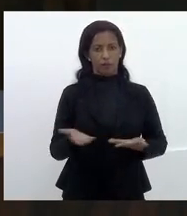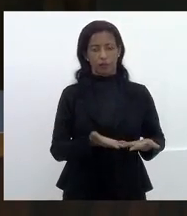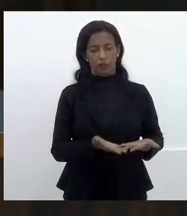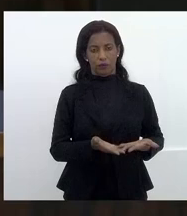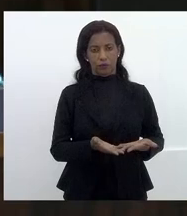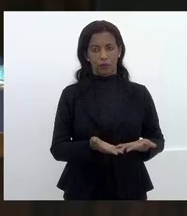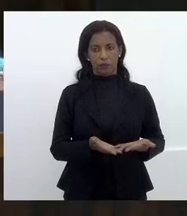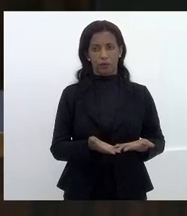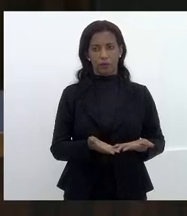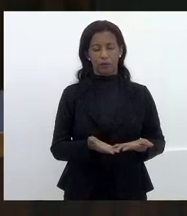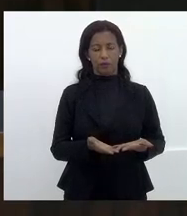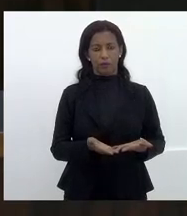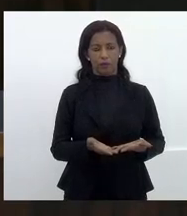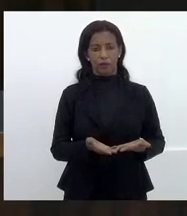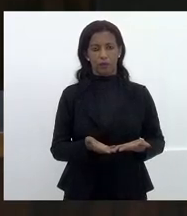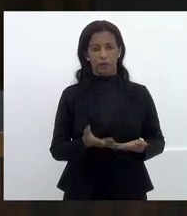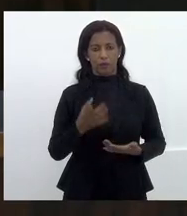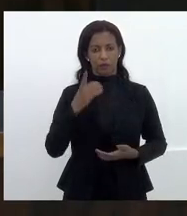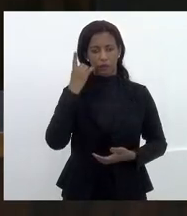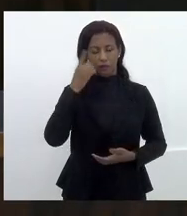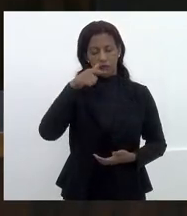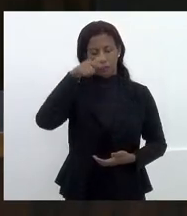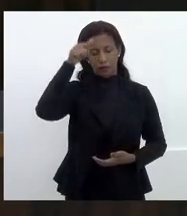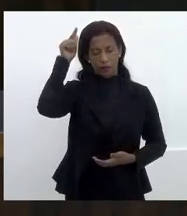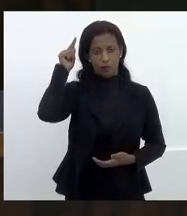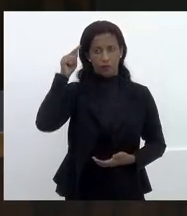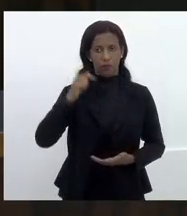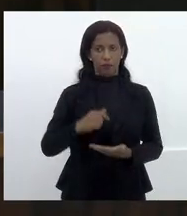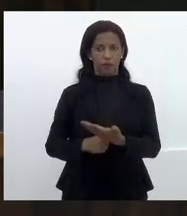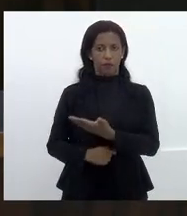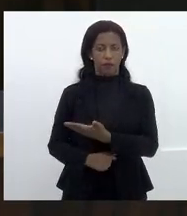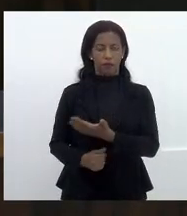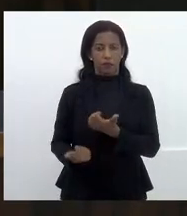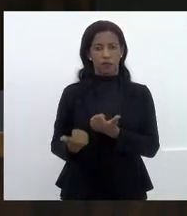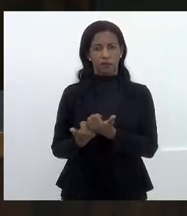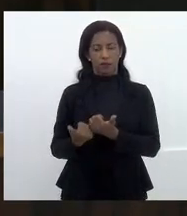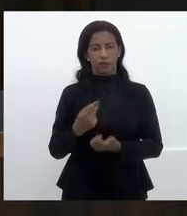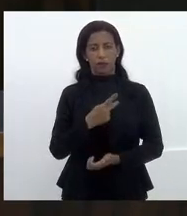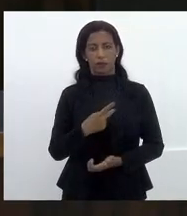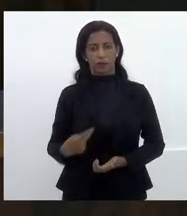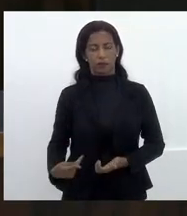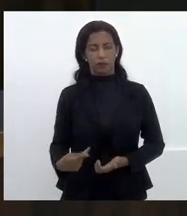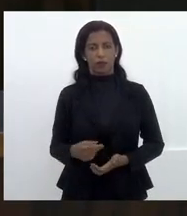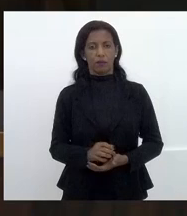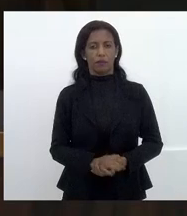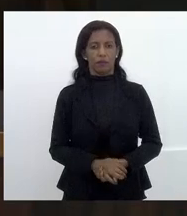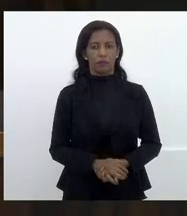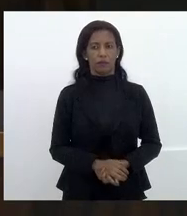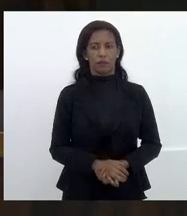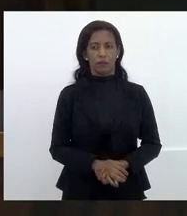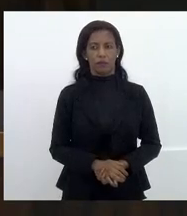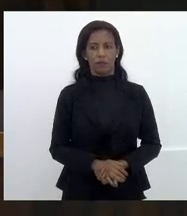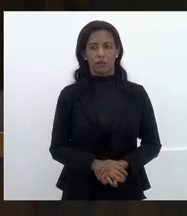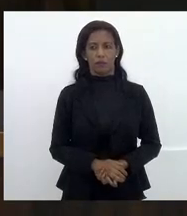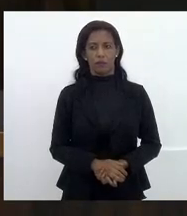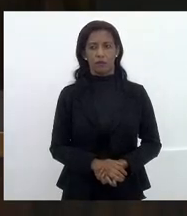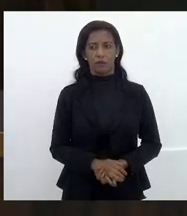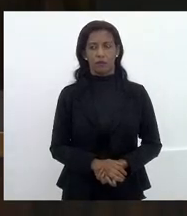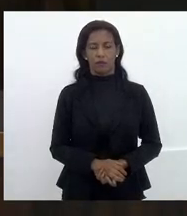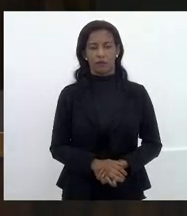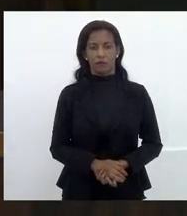meu amigo nome Deputado Luiz Paulo para copresidir aqui a sessão comigo o e